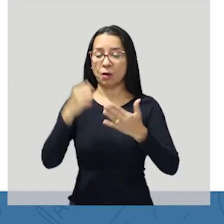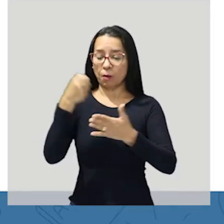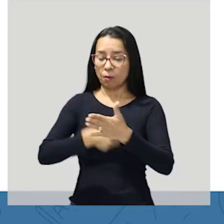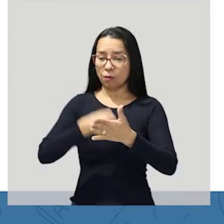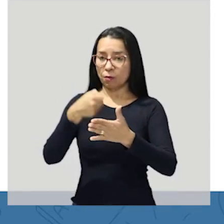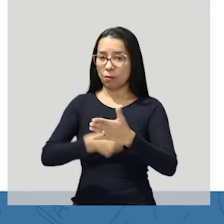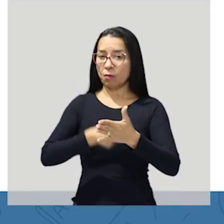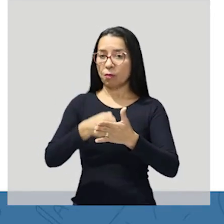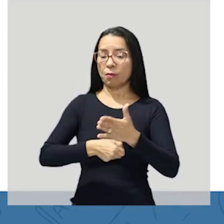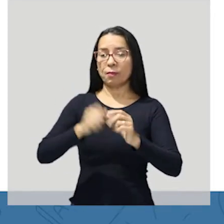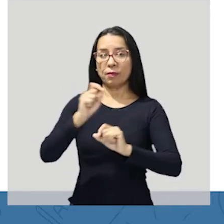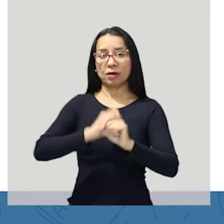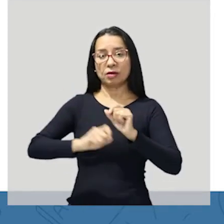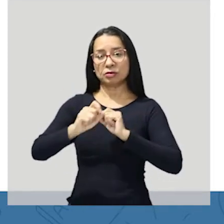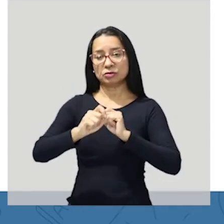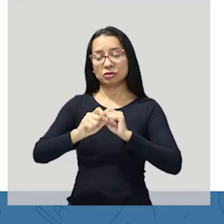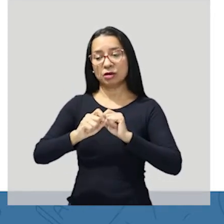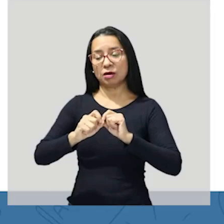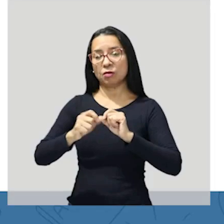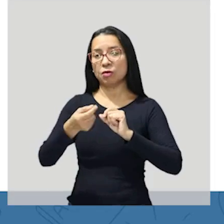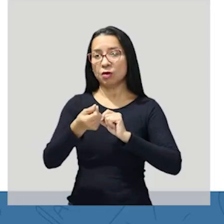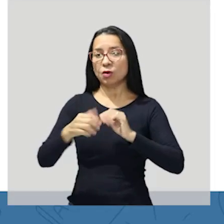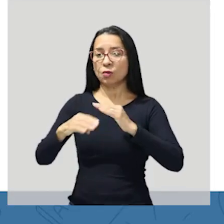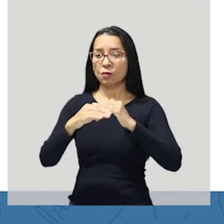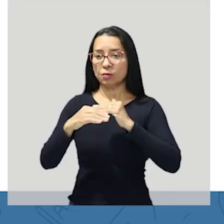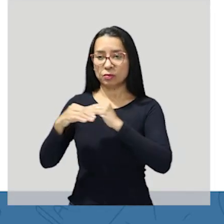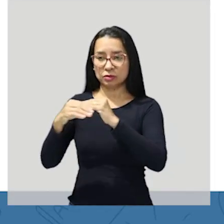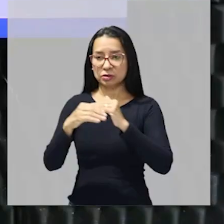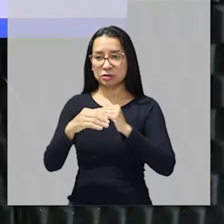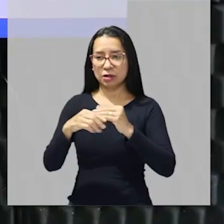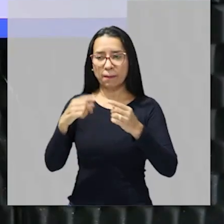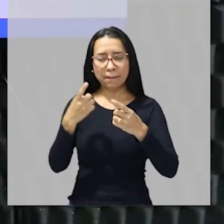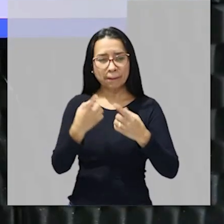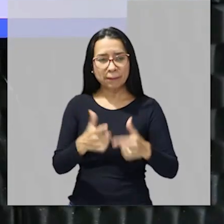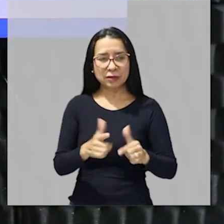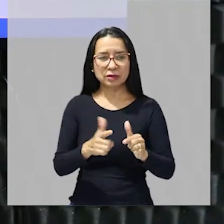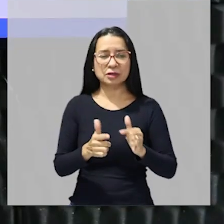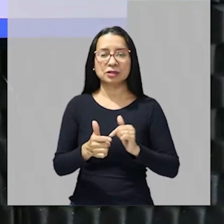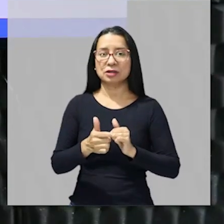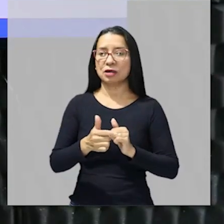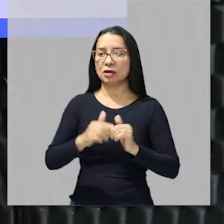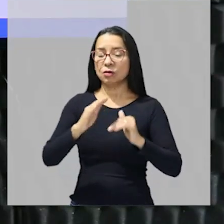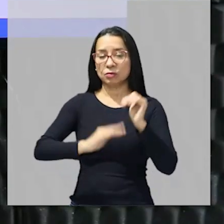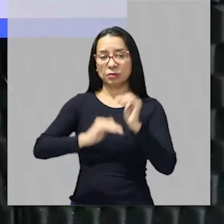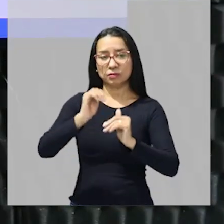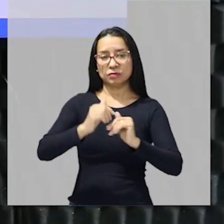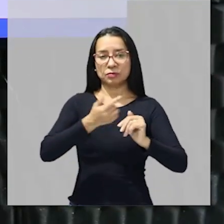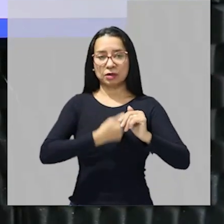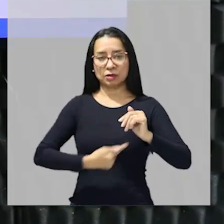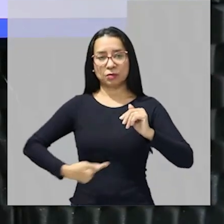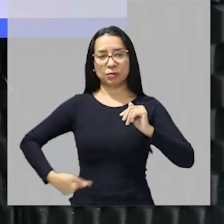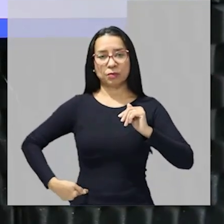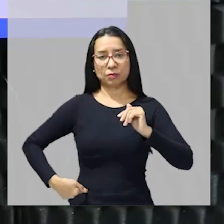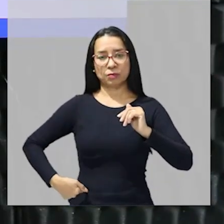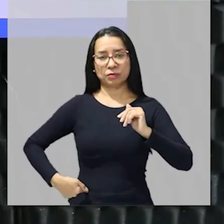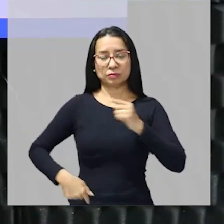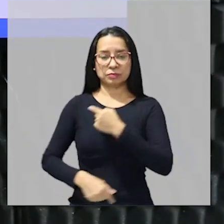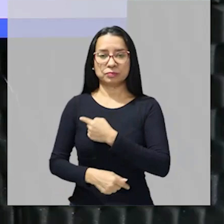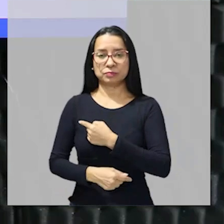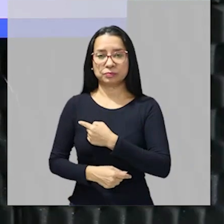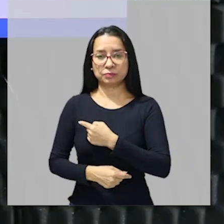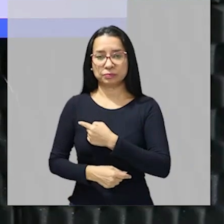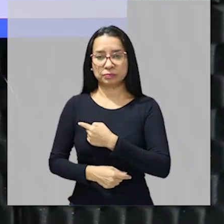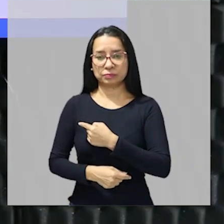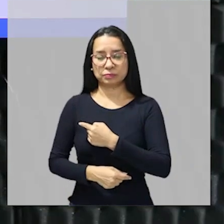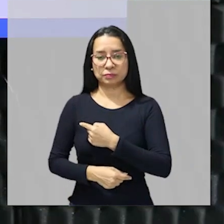a perseguição a funcionários públicos e artistas considerados como nocivos ou perigosos. Então, resposta, letra D de dado.